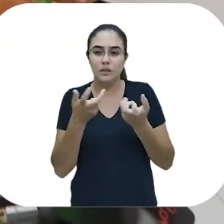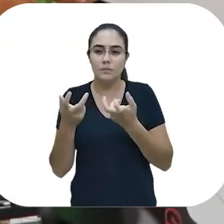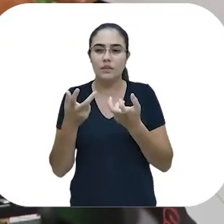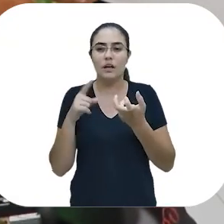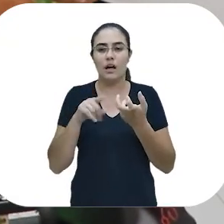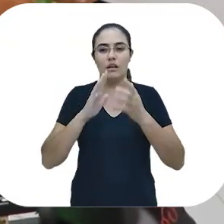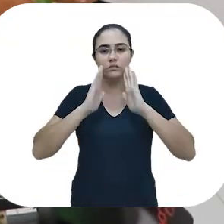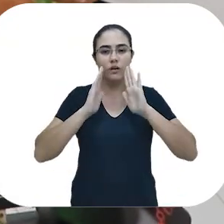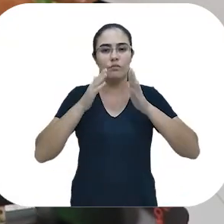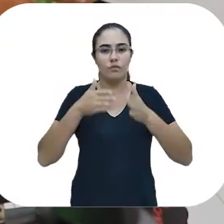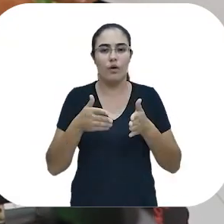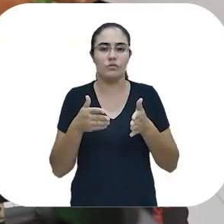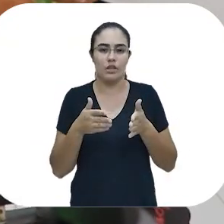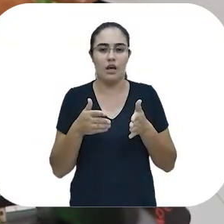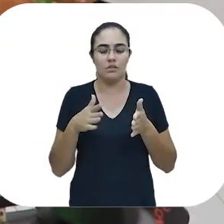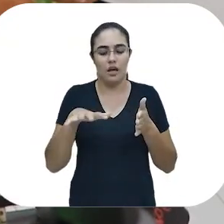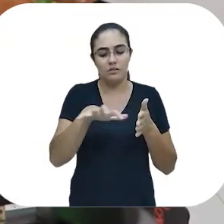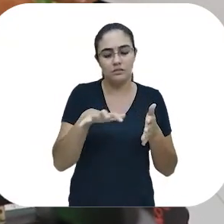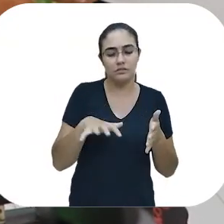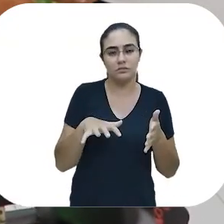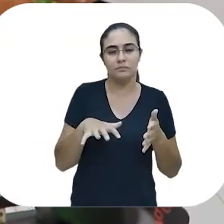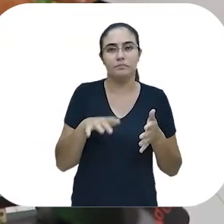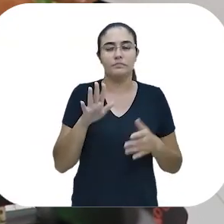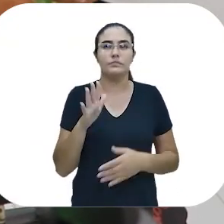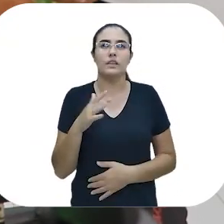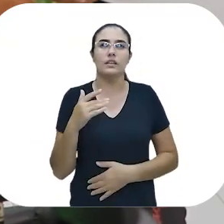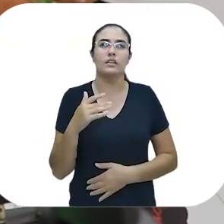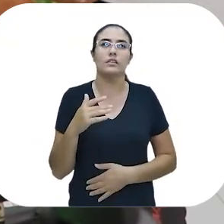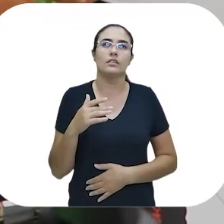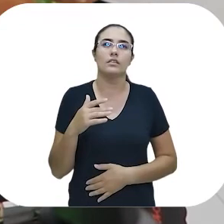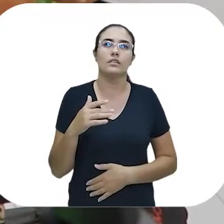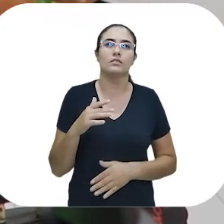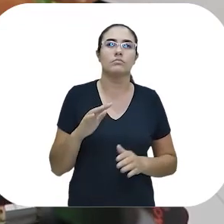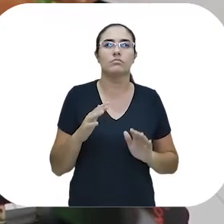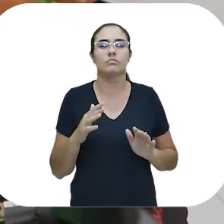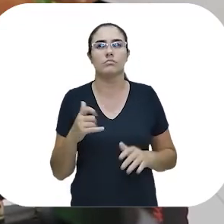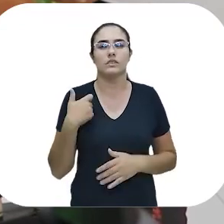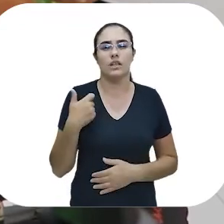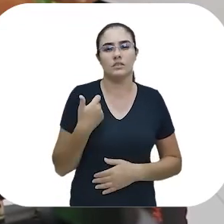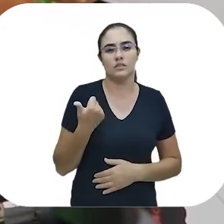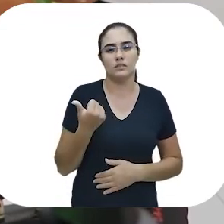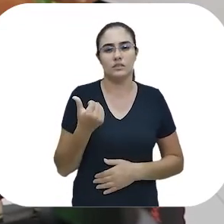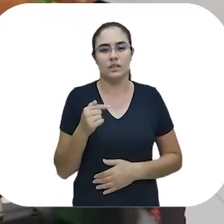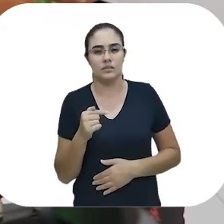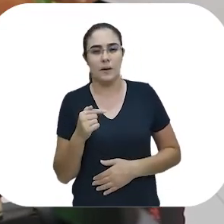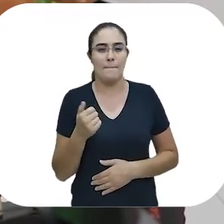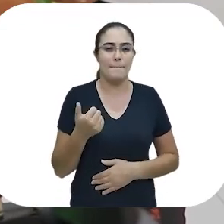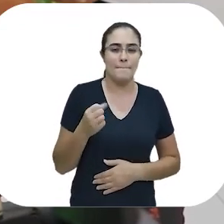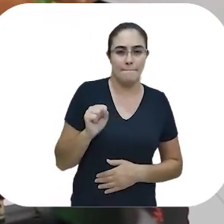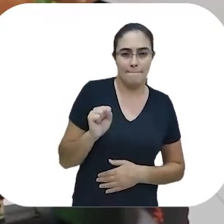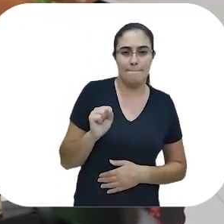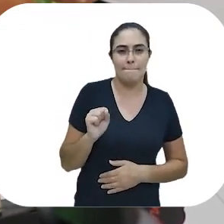também de se voltar para cá, né? E quando eu tinha aproximadamente 17 anos, né,